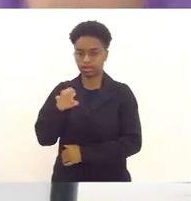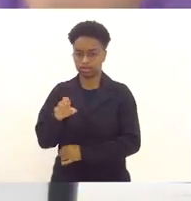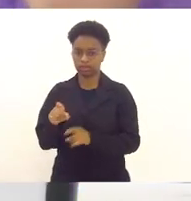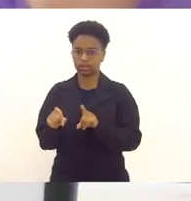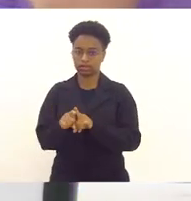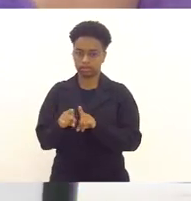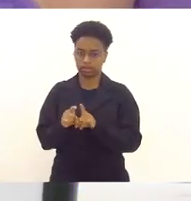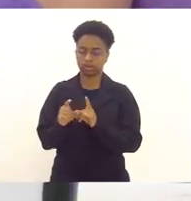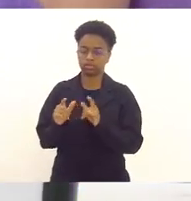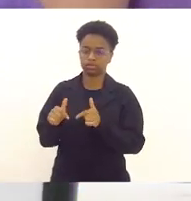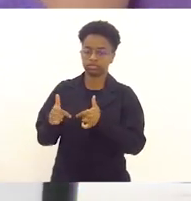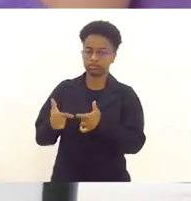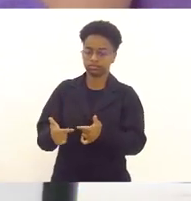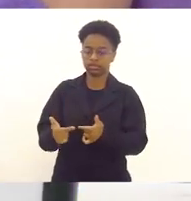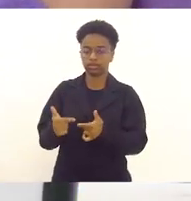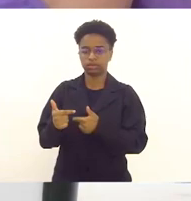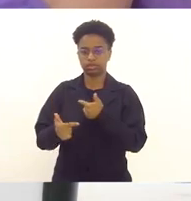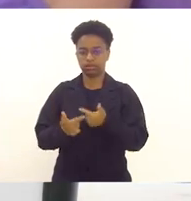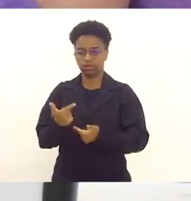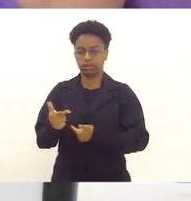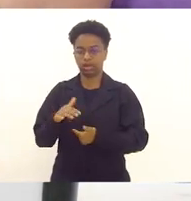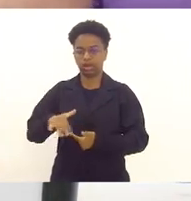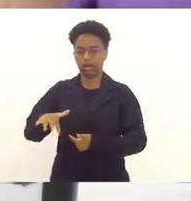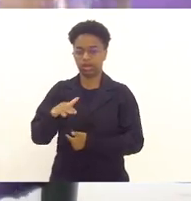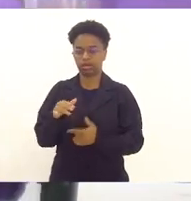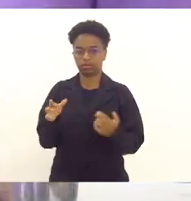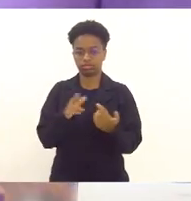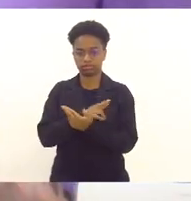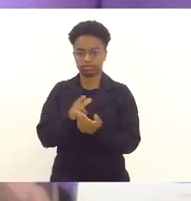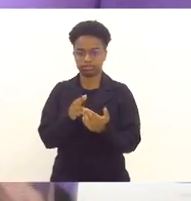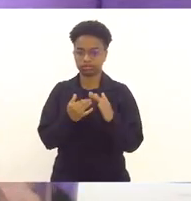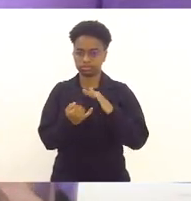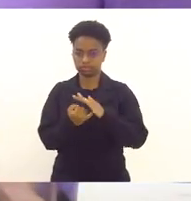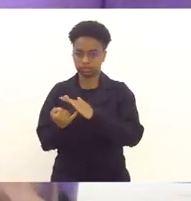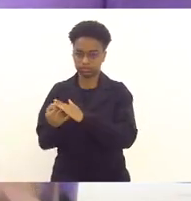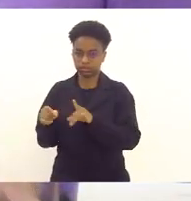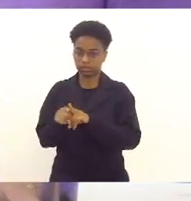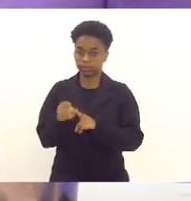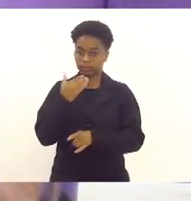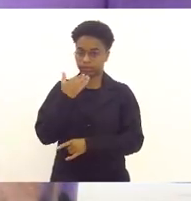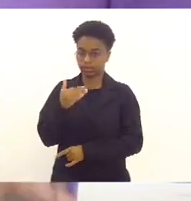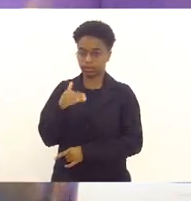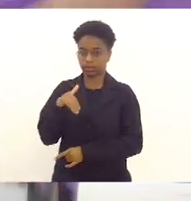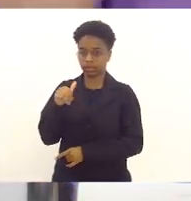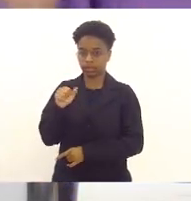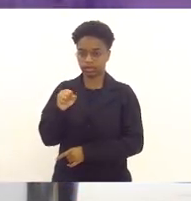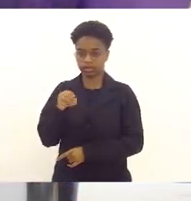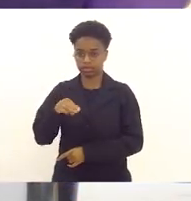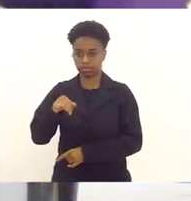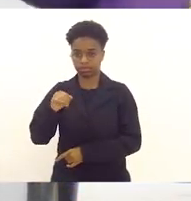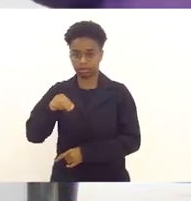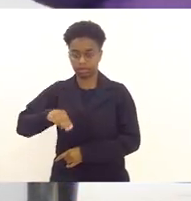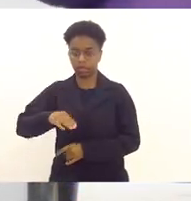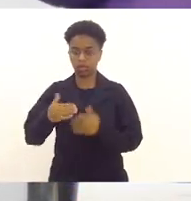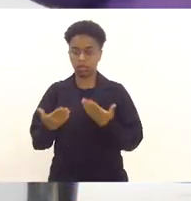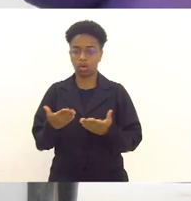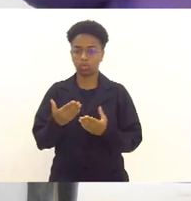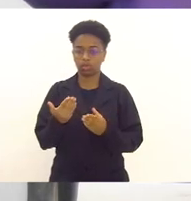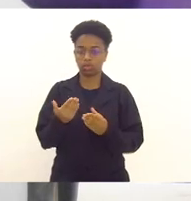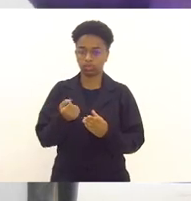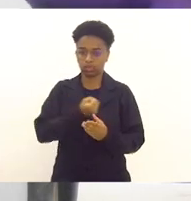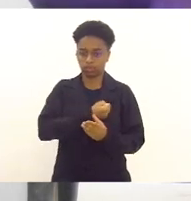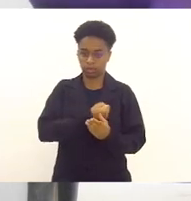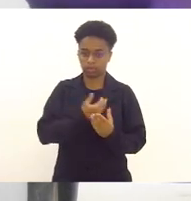a superintendente de de relações institucionais e pede aí a Yasmin o número do processo que a gente vai ter acesso